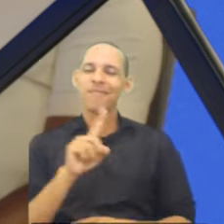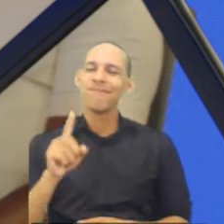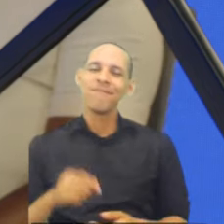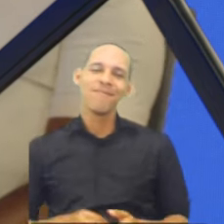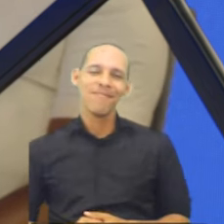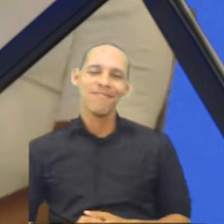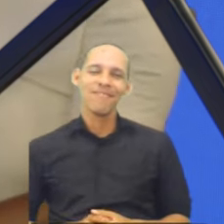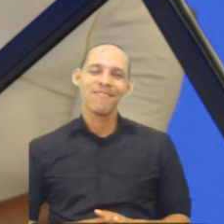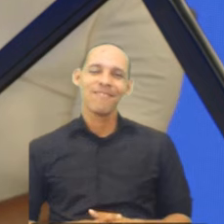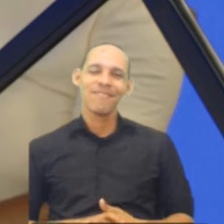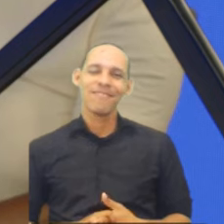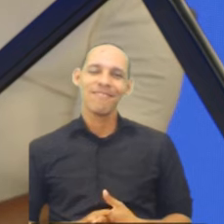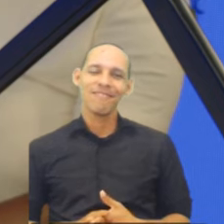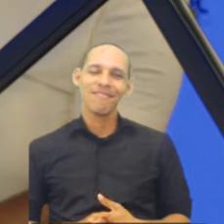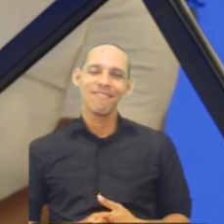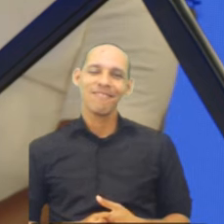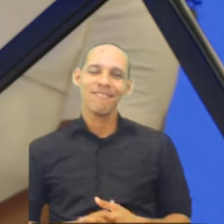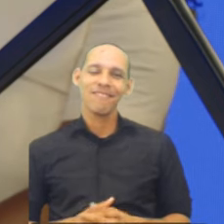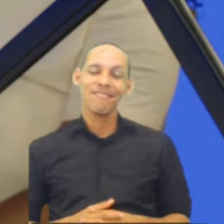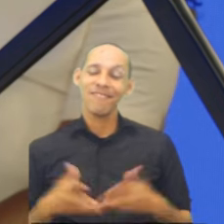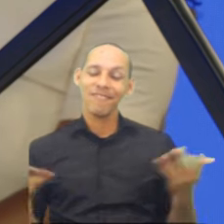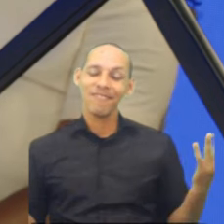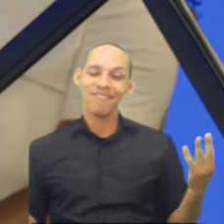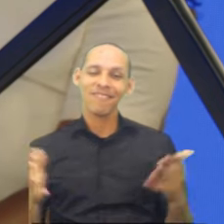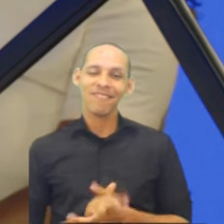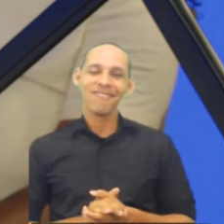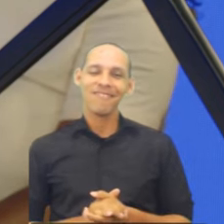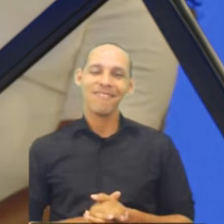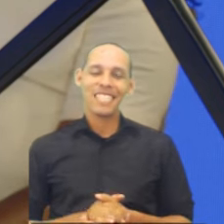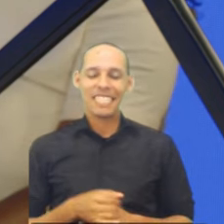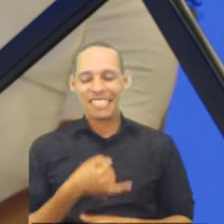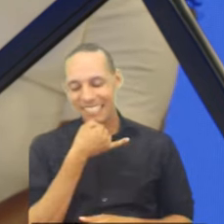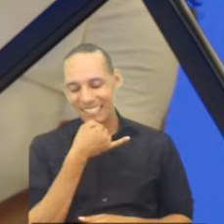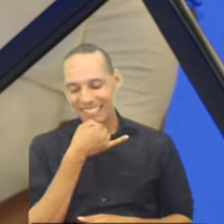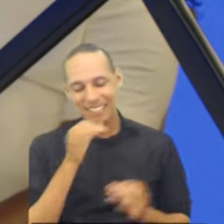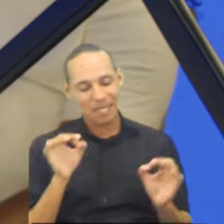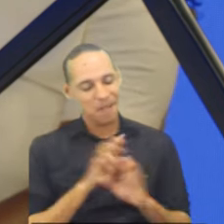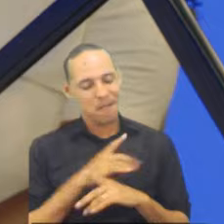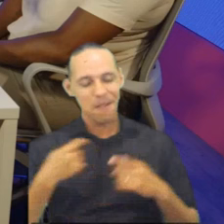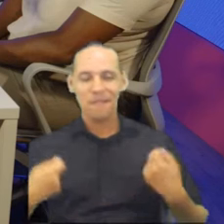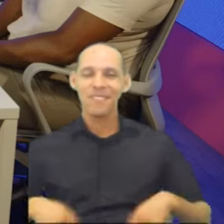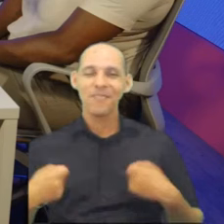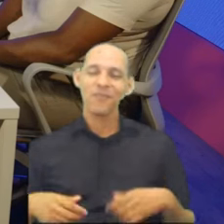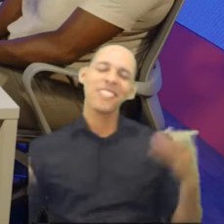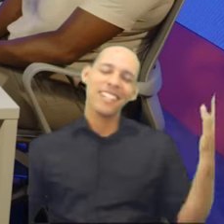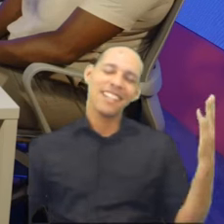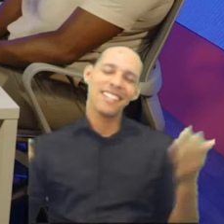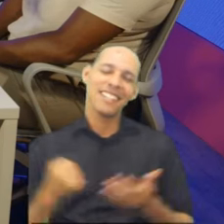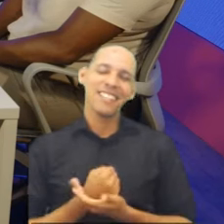aconteceu né e infelizmente a gente vai ter que acabar